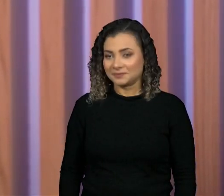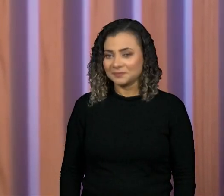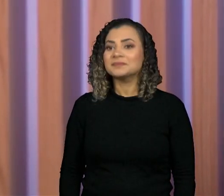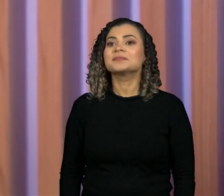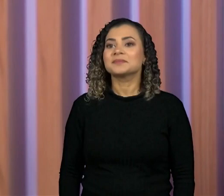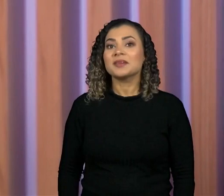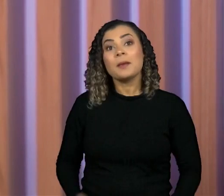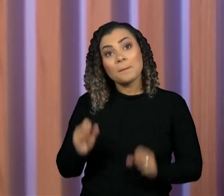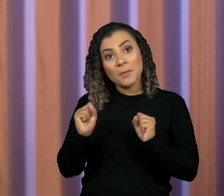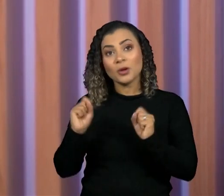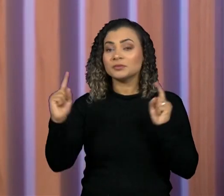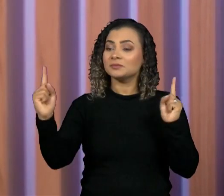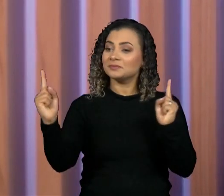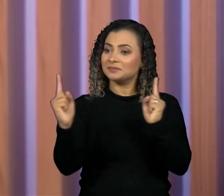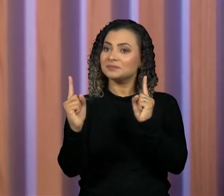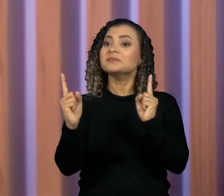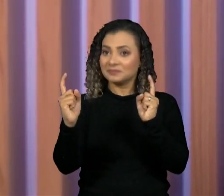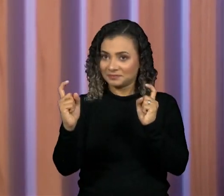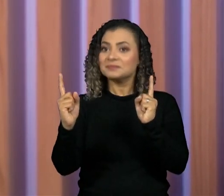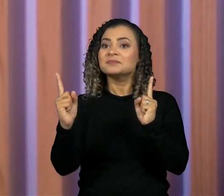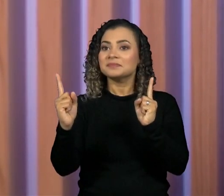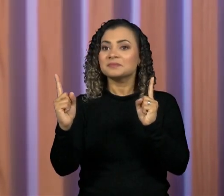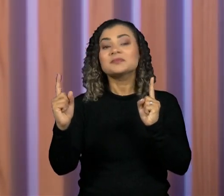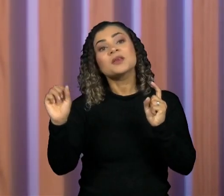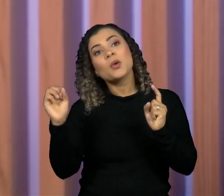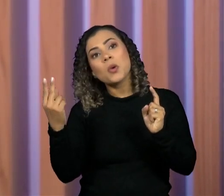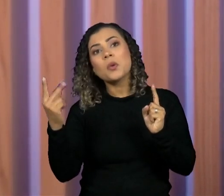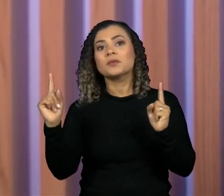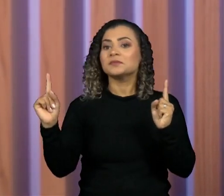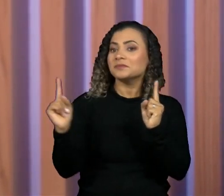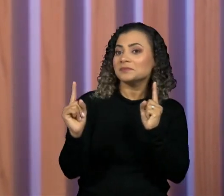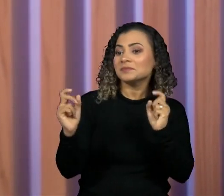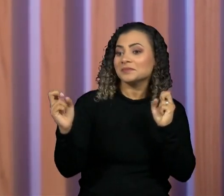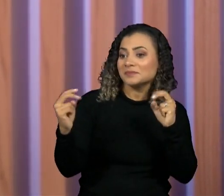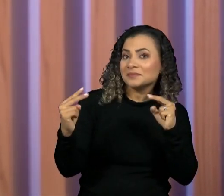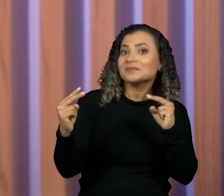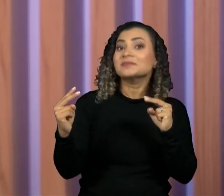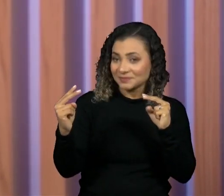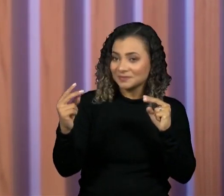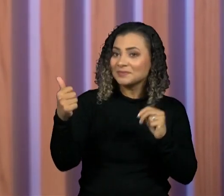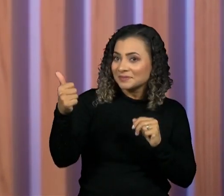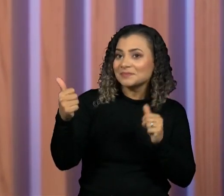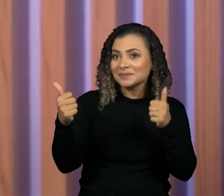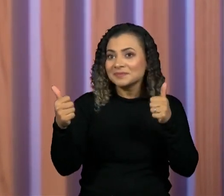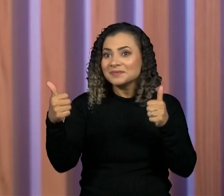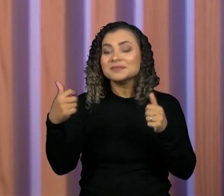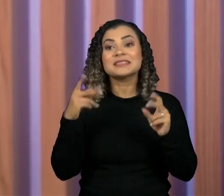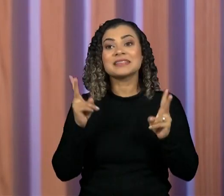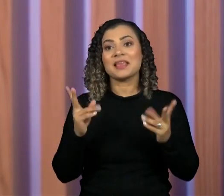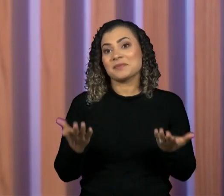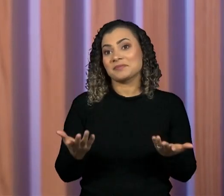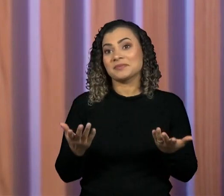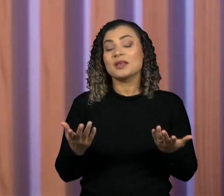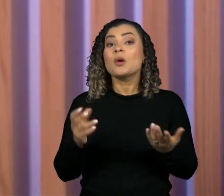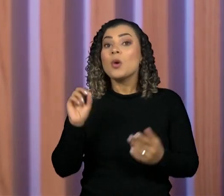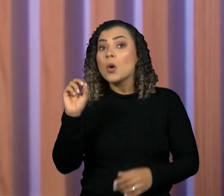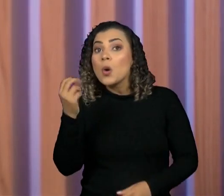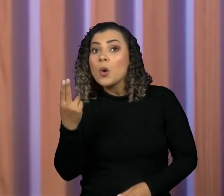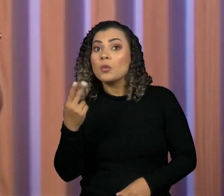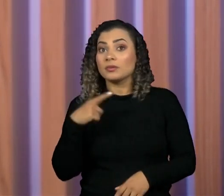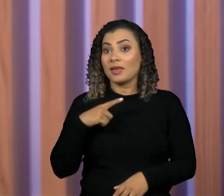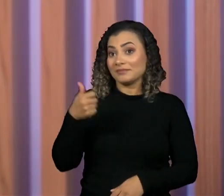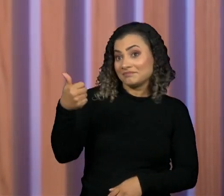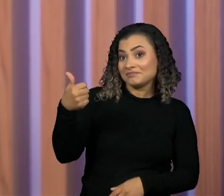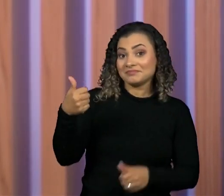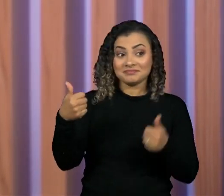né? De passar, passa e você olha e tem, opa, beleza, tá tudo... E às vezes tem um